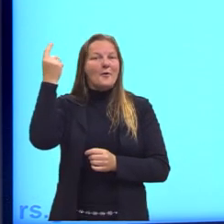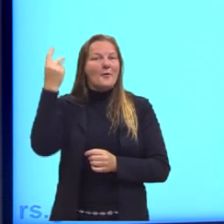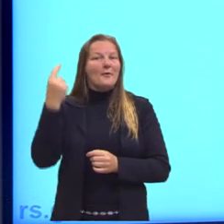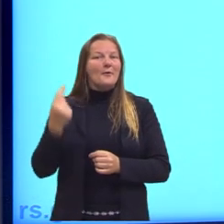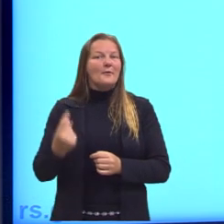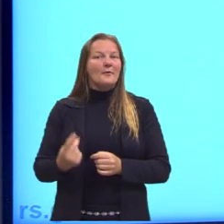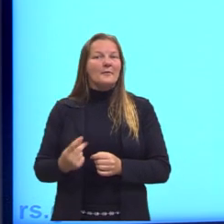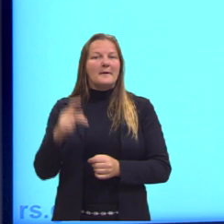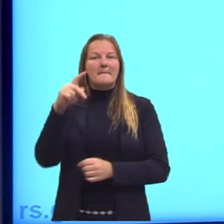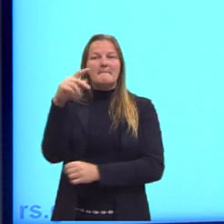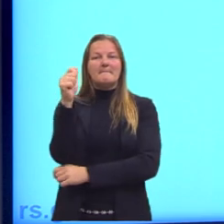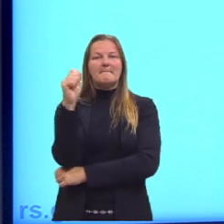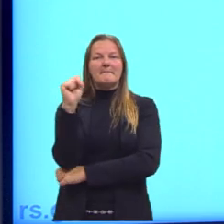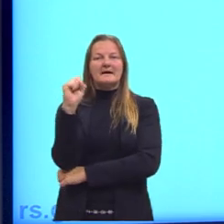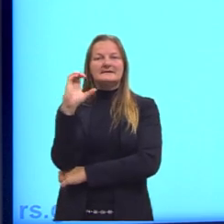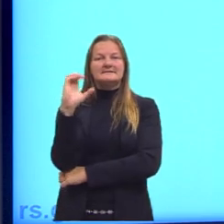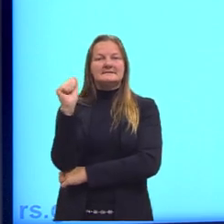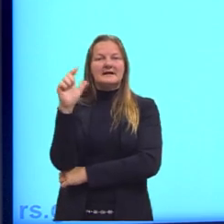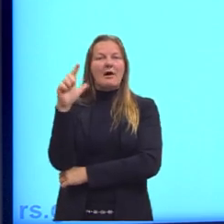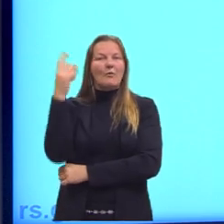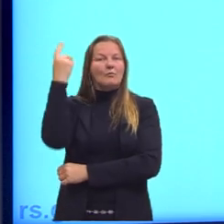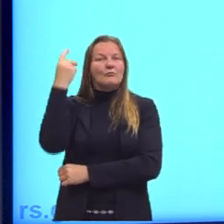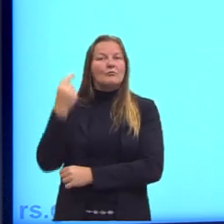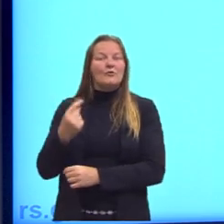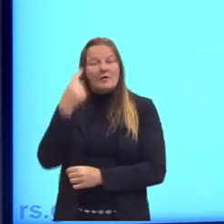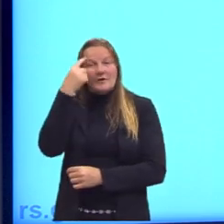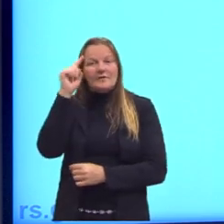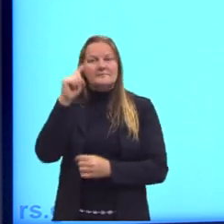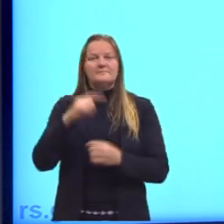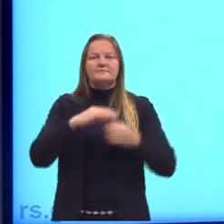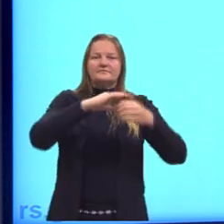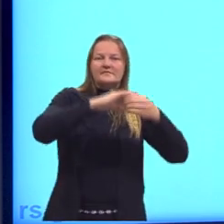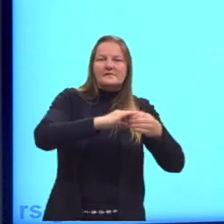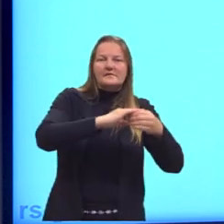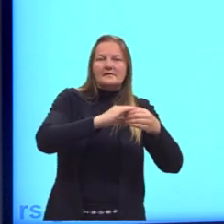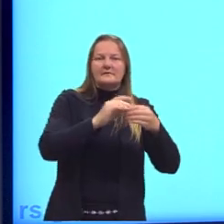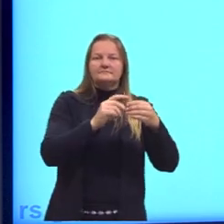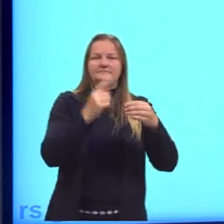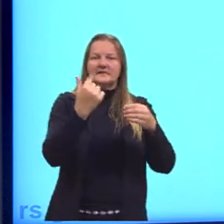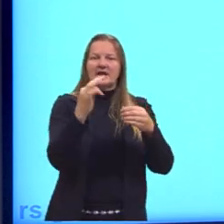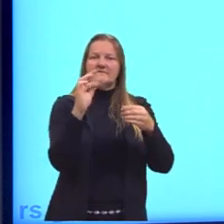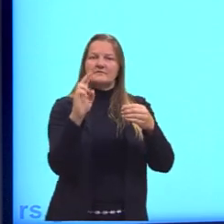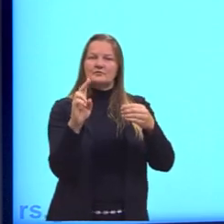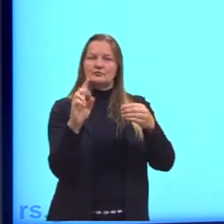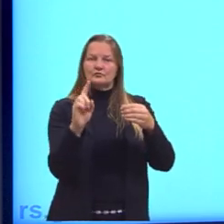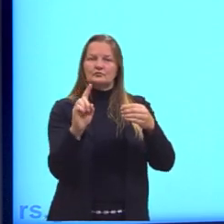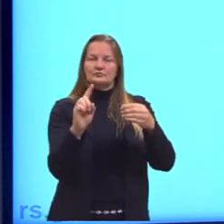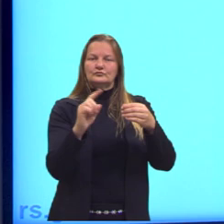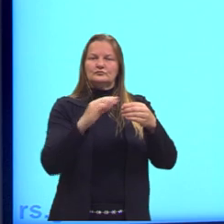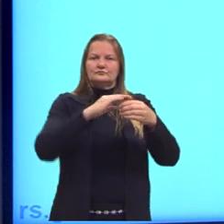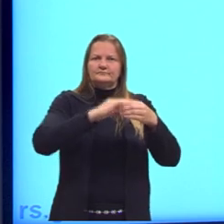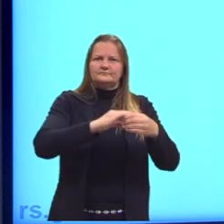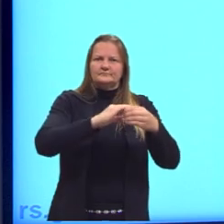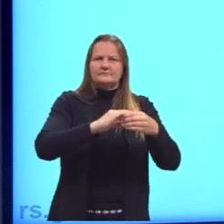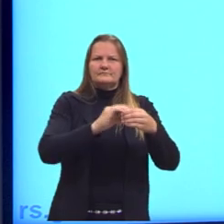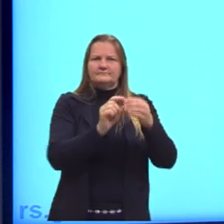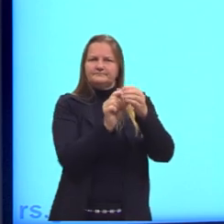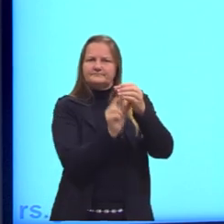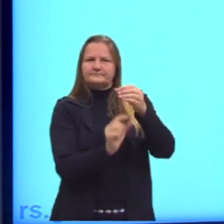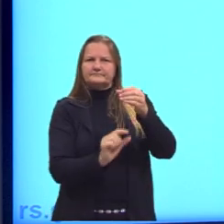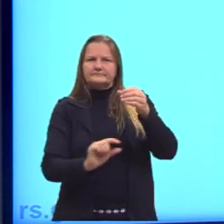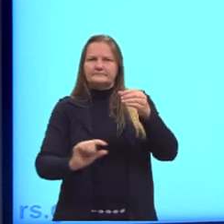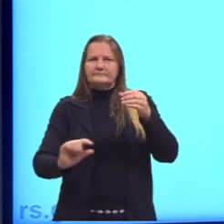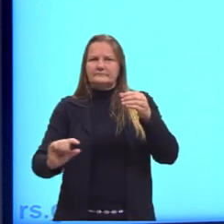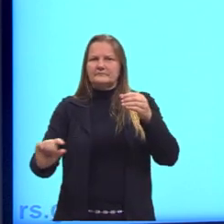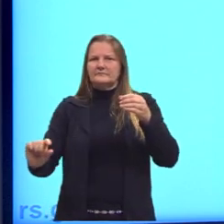ó vejam que eu coloquei F1 sobre a área que eu estou aplicando F1 sobre a área igual